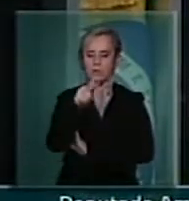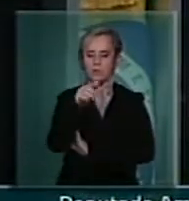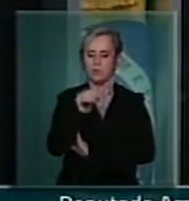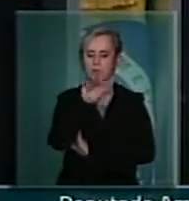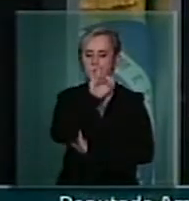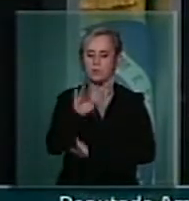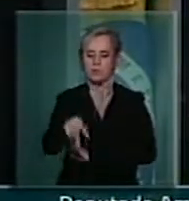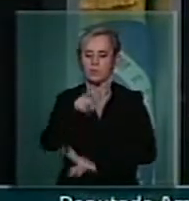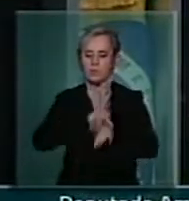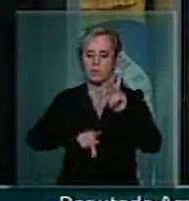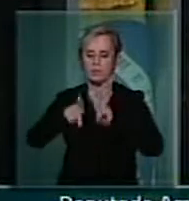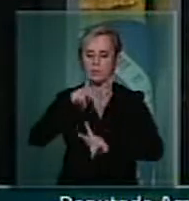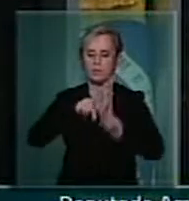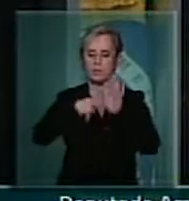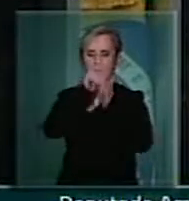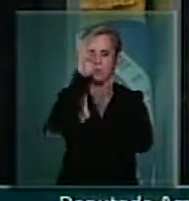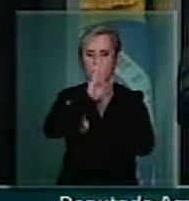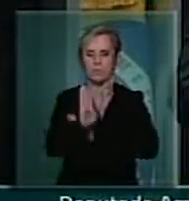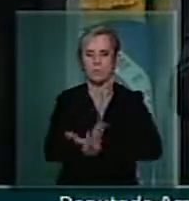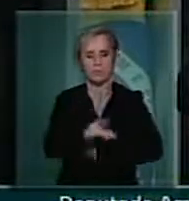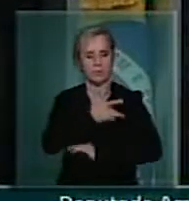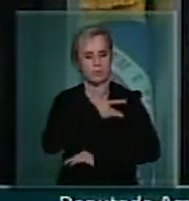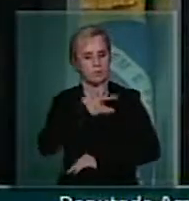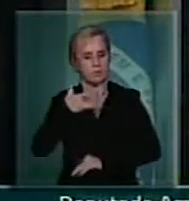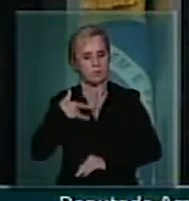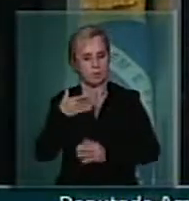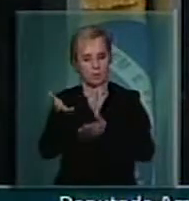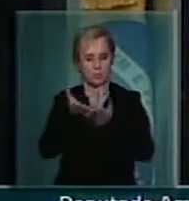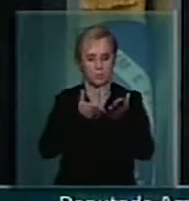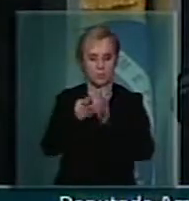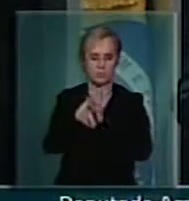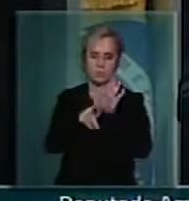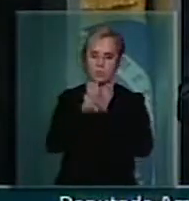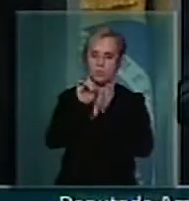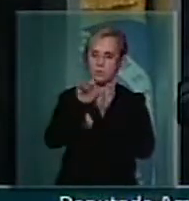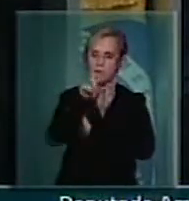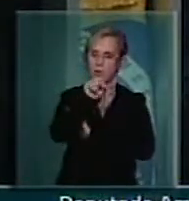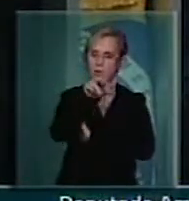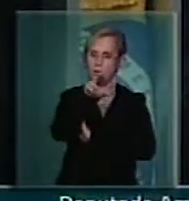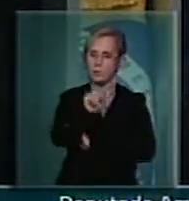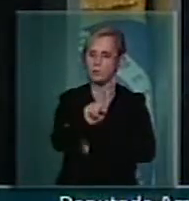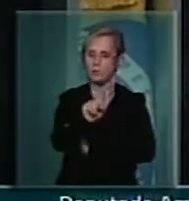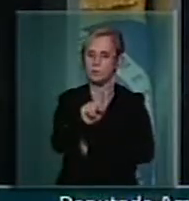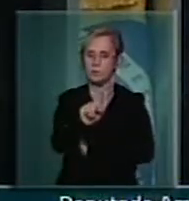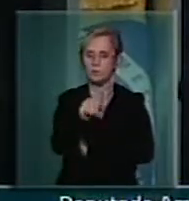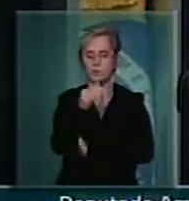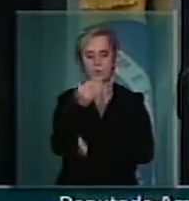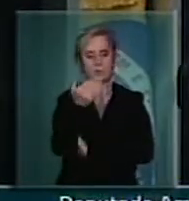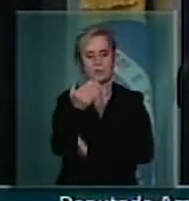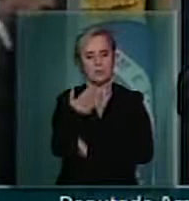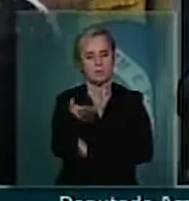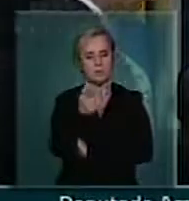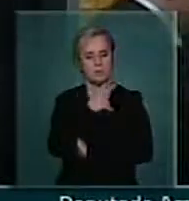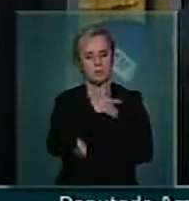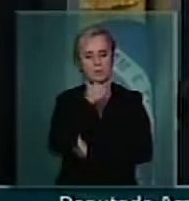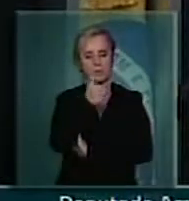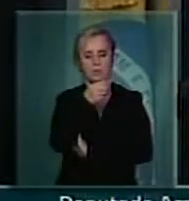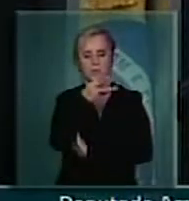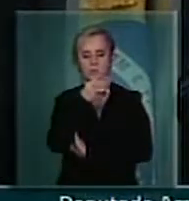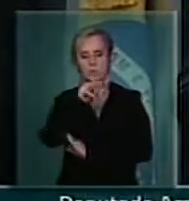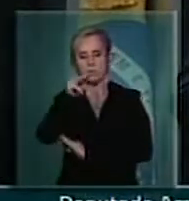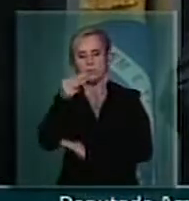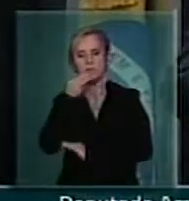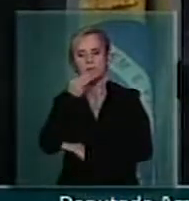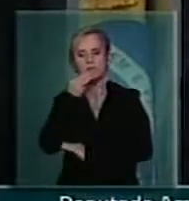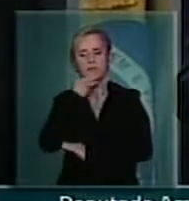70% da população brasileira na saúde se serve apenas do SUS. Isso importa 130 milhões de